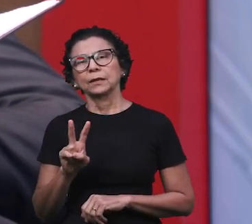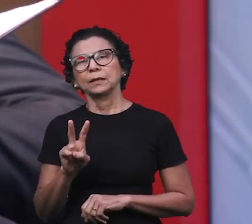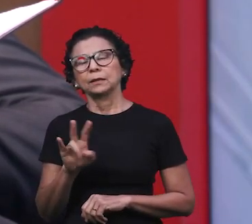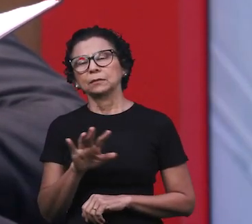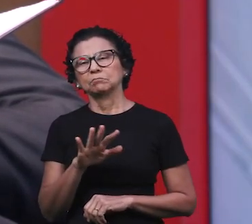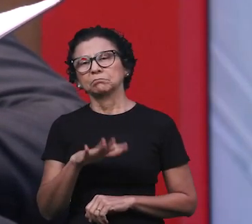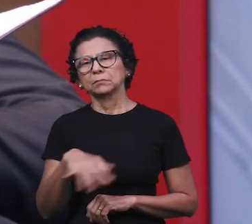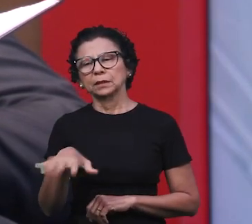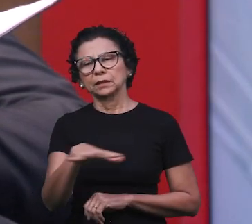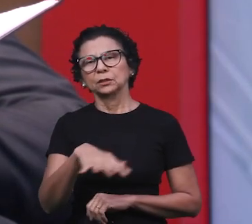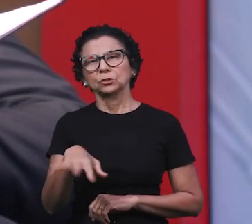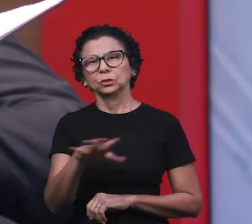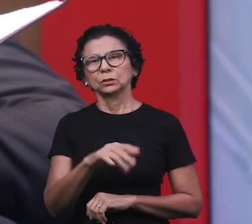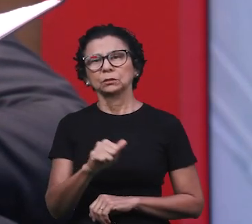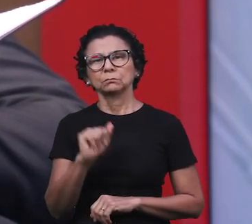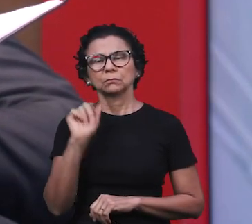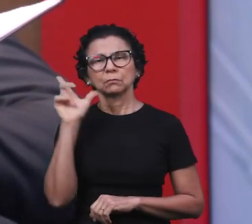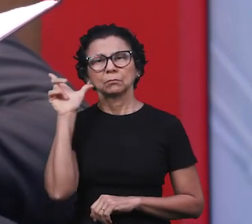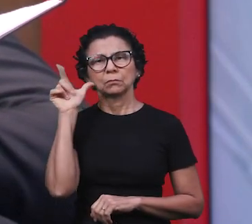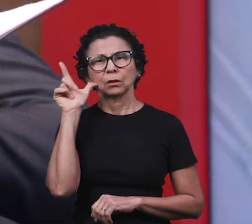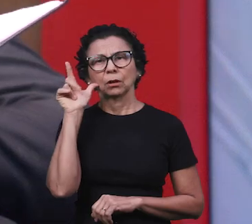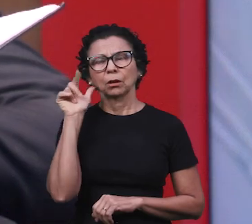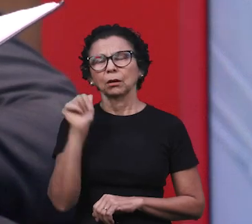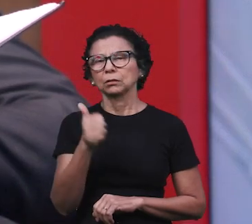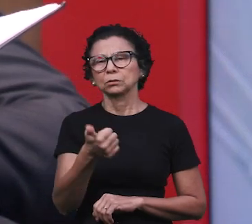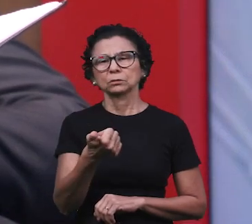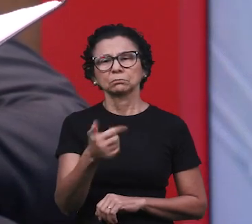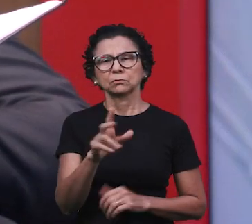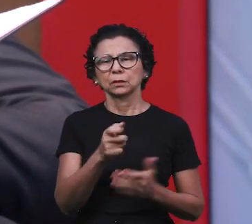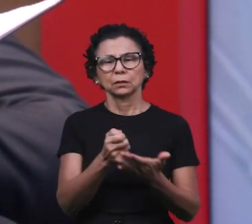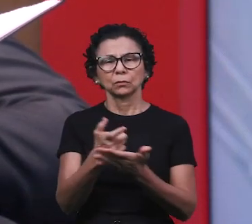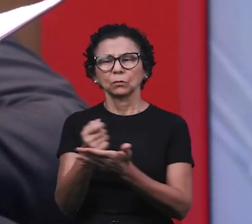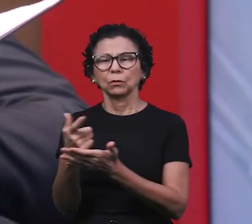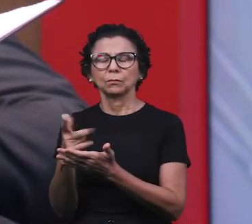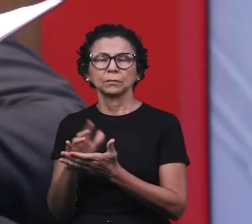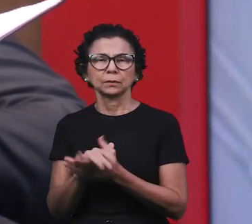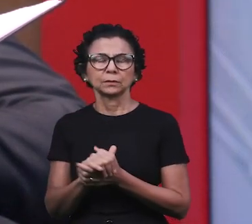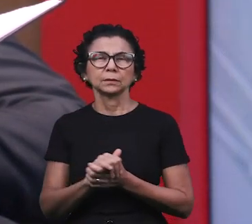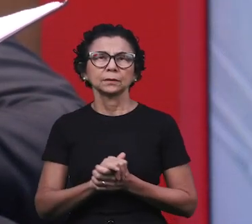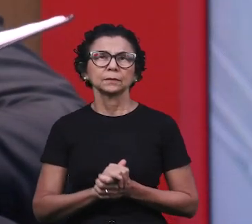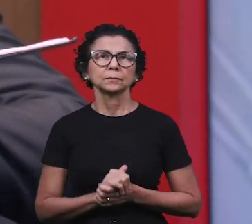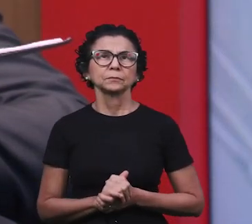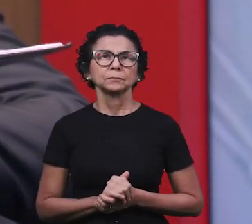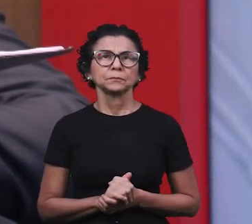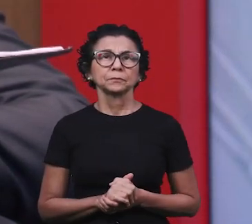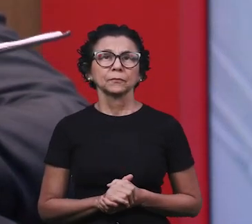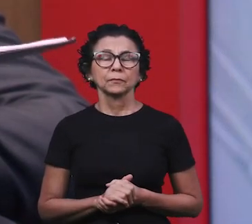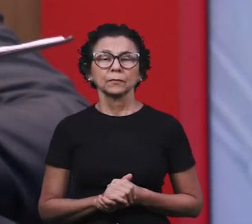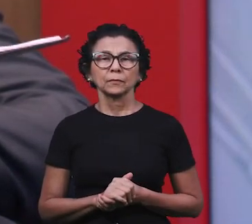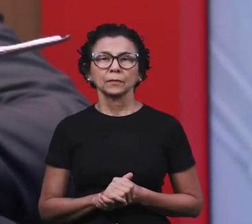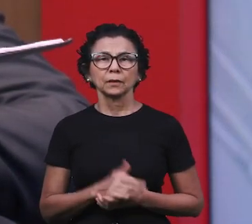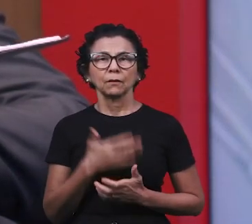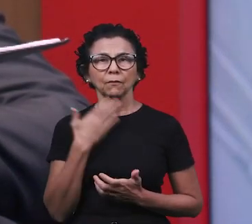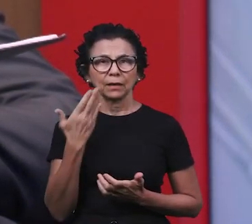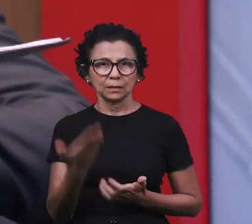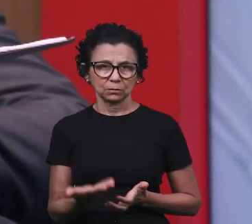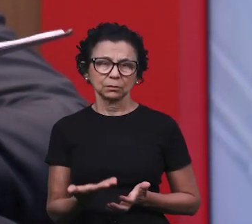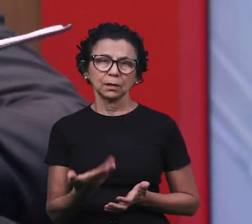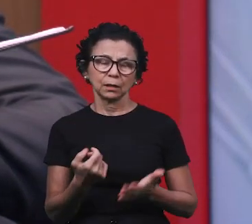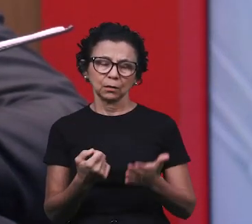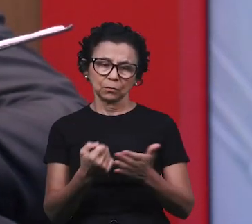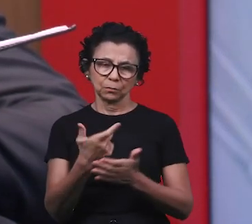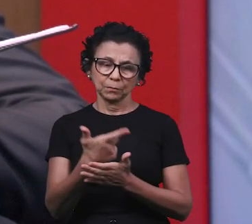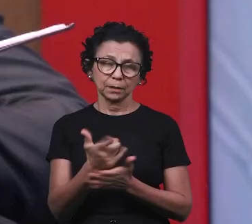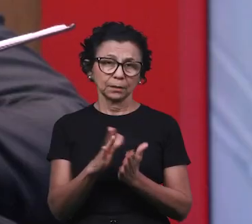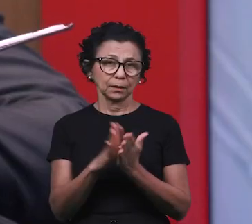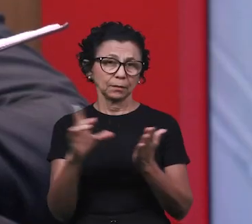aqui em Vila Velha, Vitória, você tem a oportunidade de estar até na loja mesmo ali na Rua do Presbitério. Então,